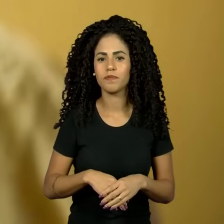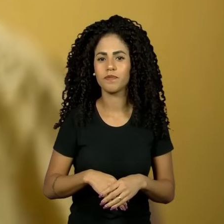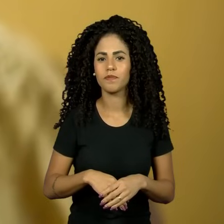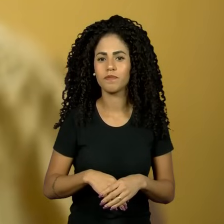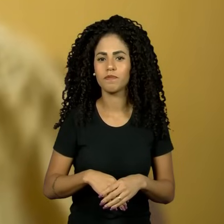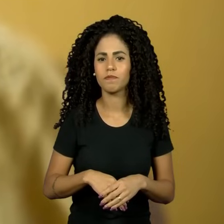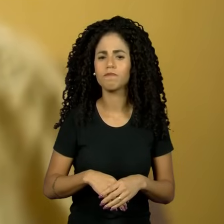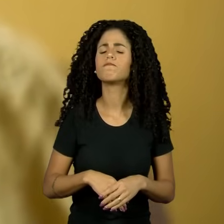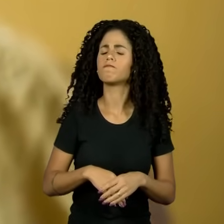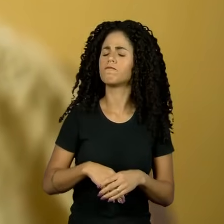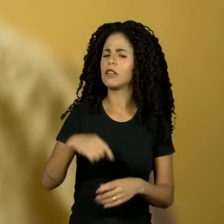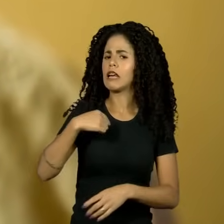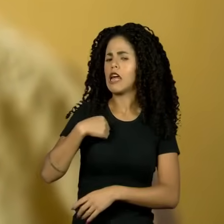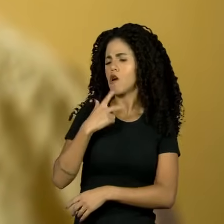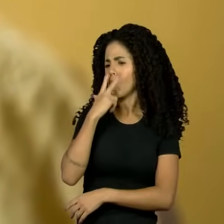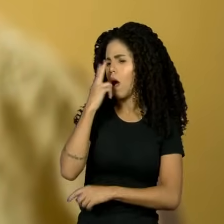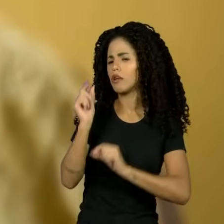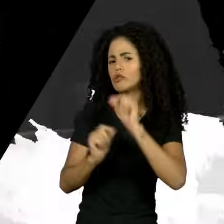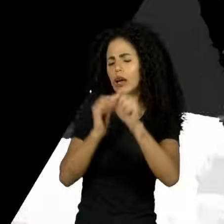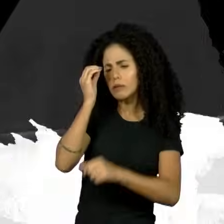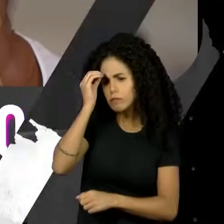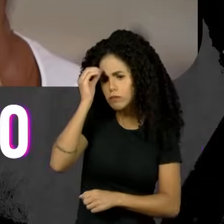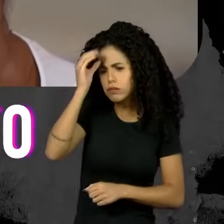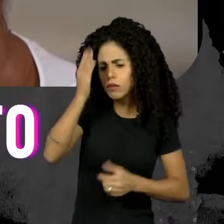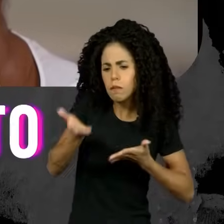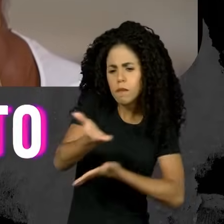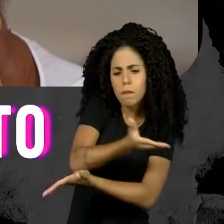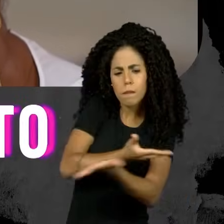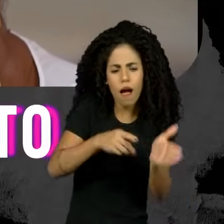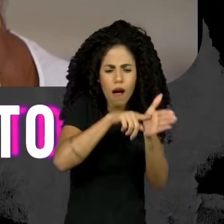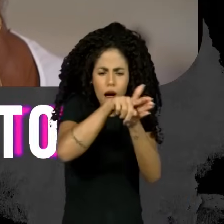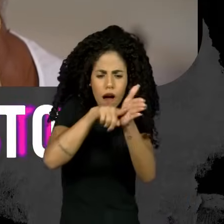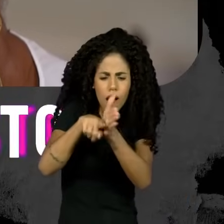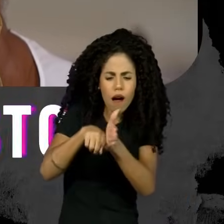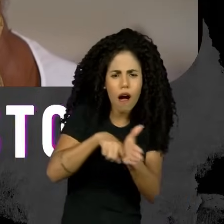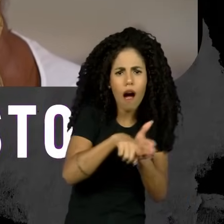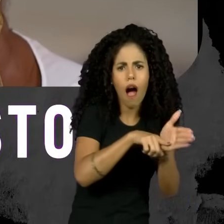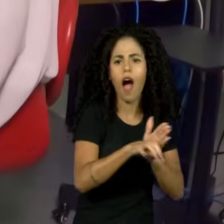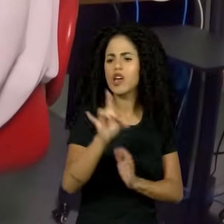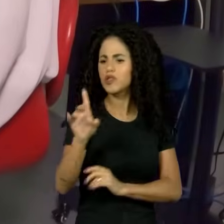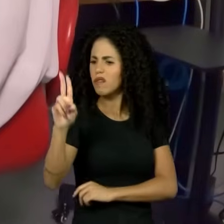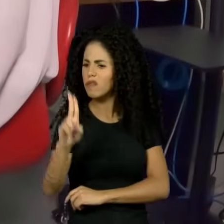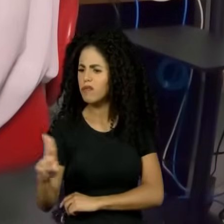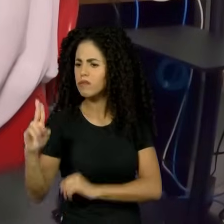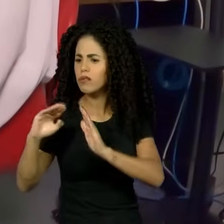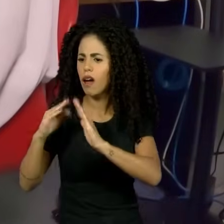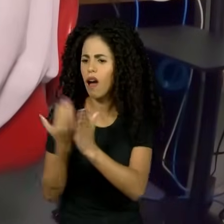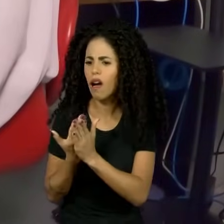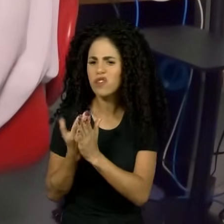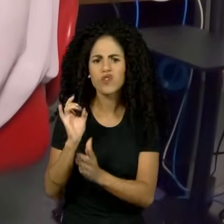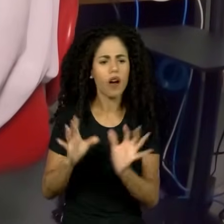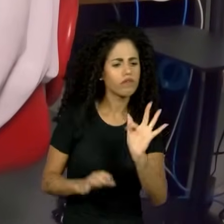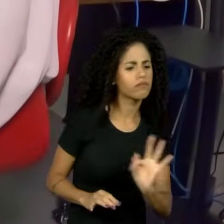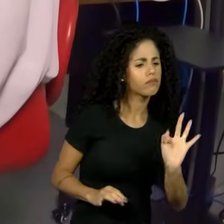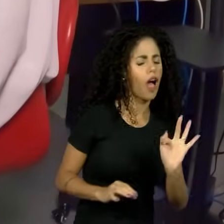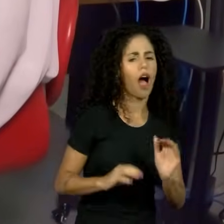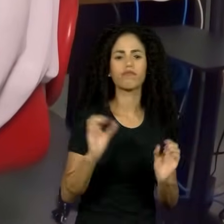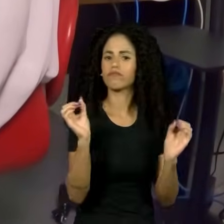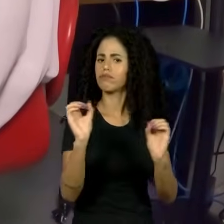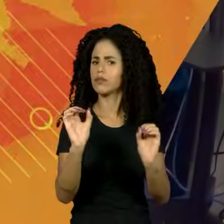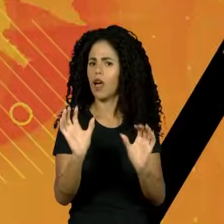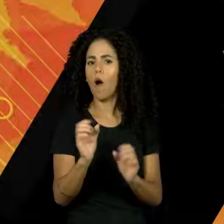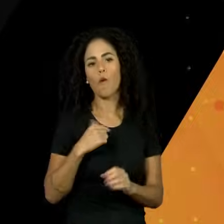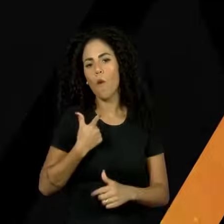Eu acho que essa intelectualidade, ela não se forma só nos espaços de ensino, ela não se forma só na academia.